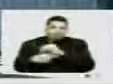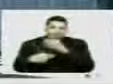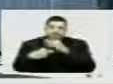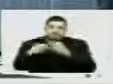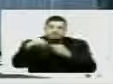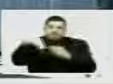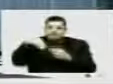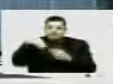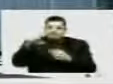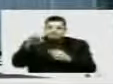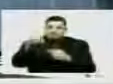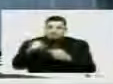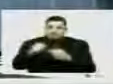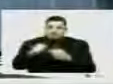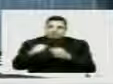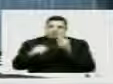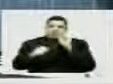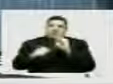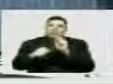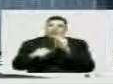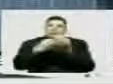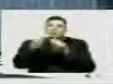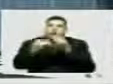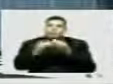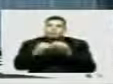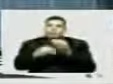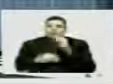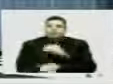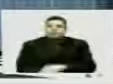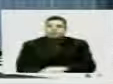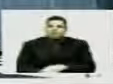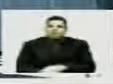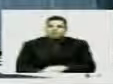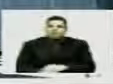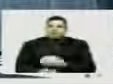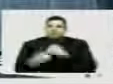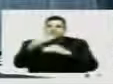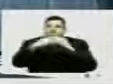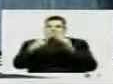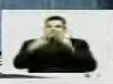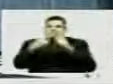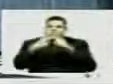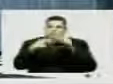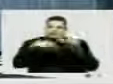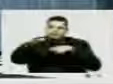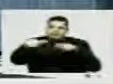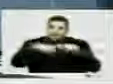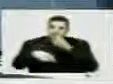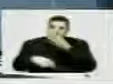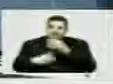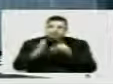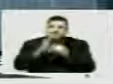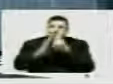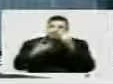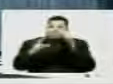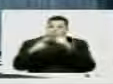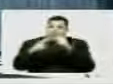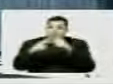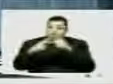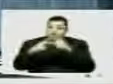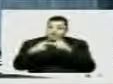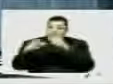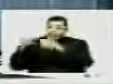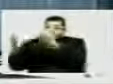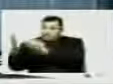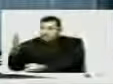dessa medida, ele é devastador sobre 2 aspectos. Primeiro, por um lado,